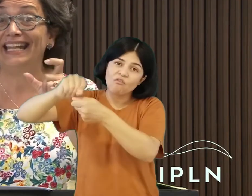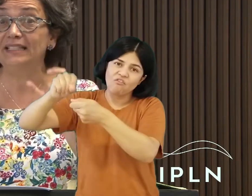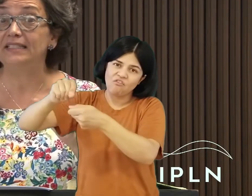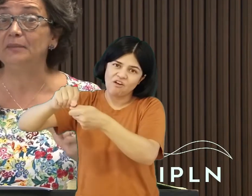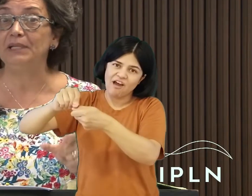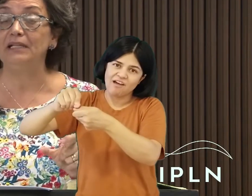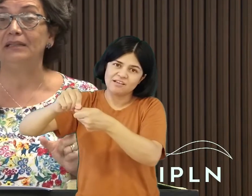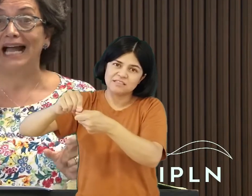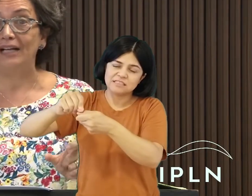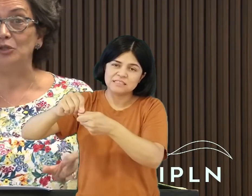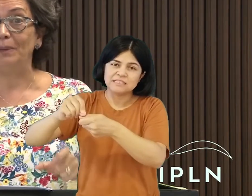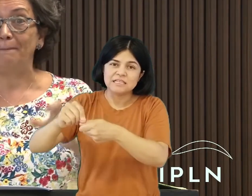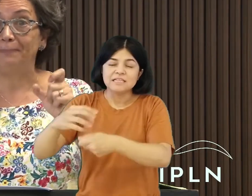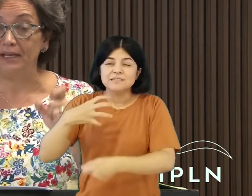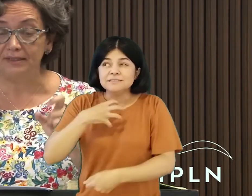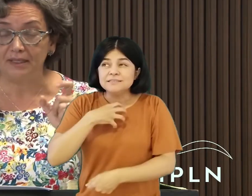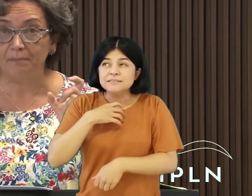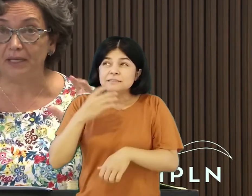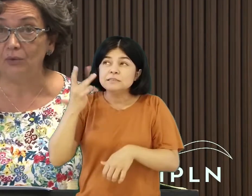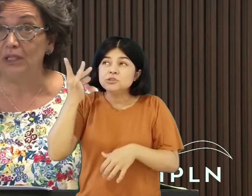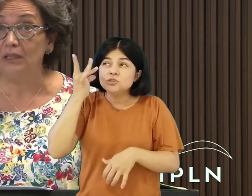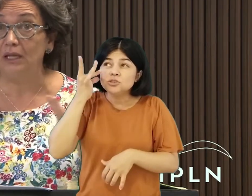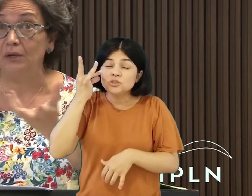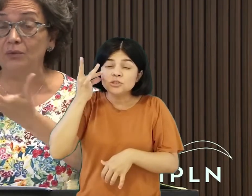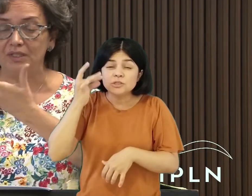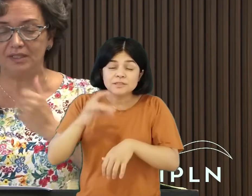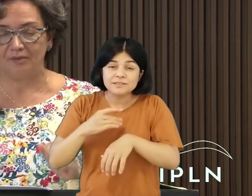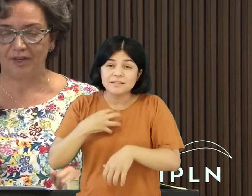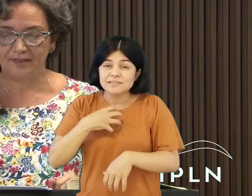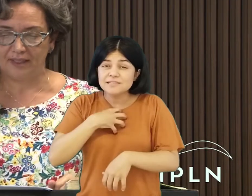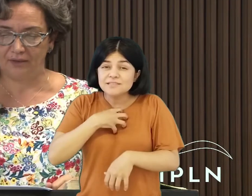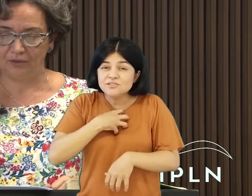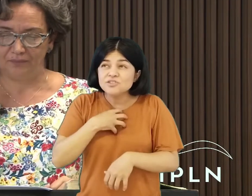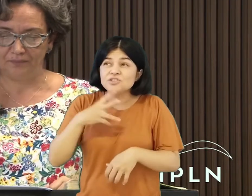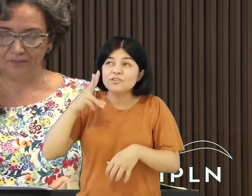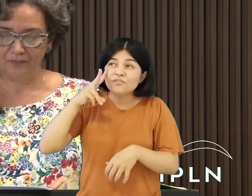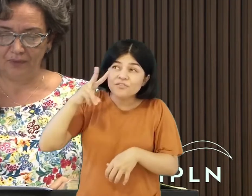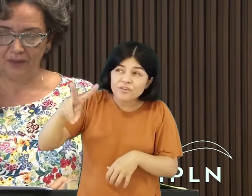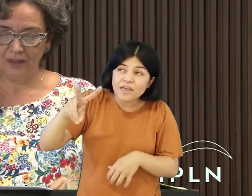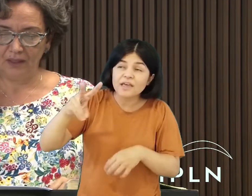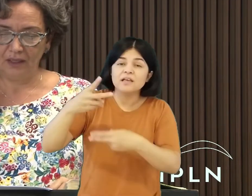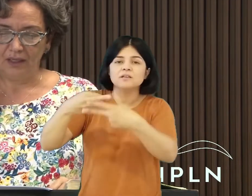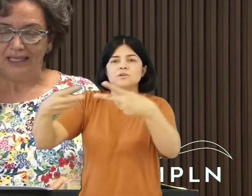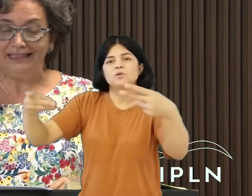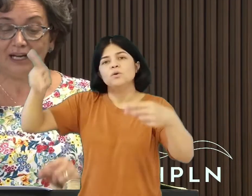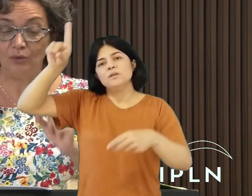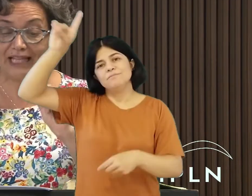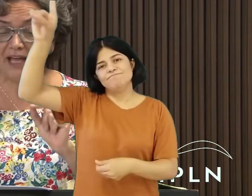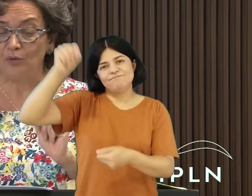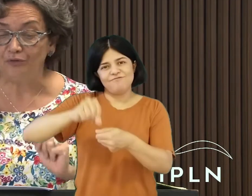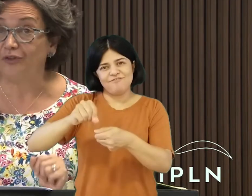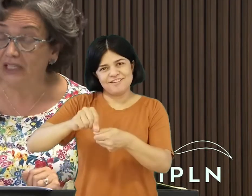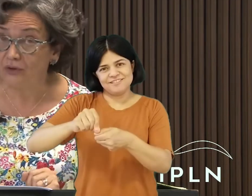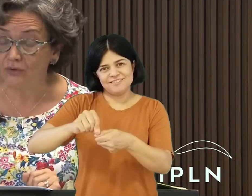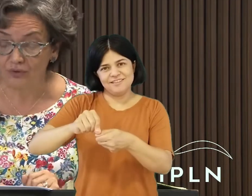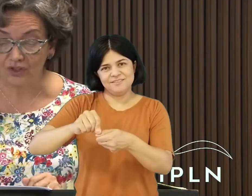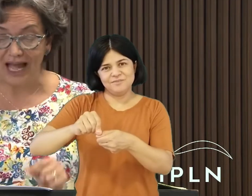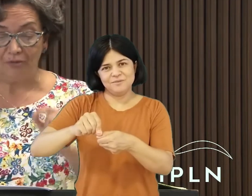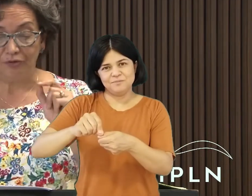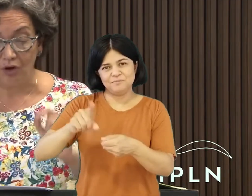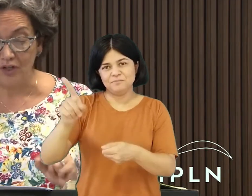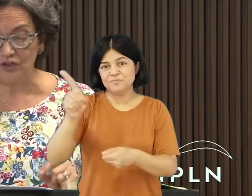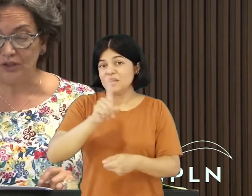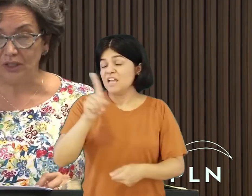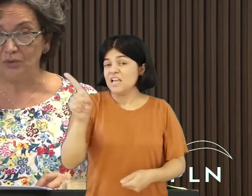ter sensibilidade para perceber o que Deus está fazendo. Não dar ouvidos